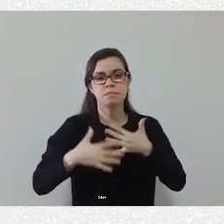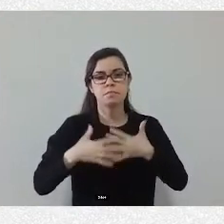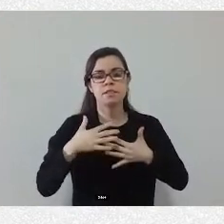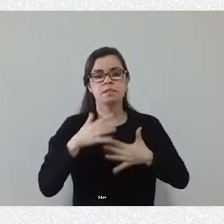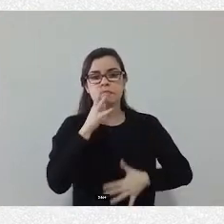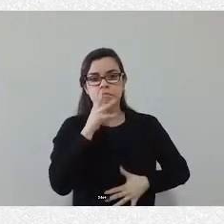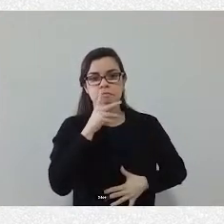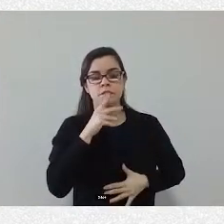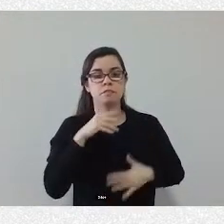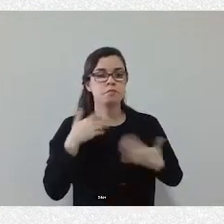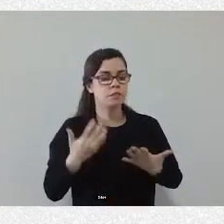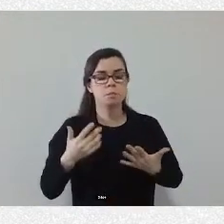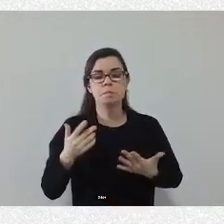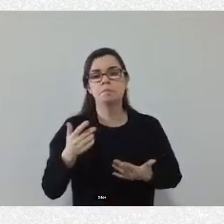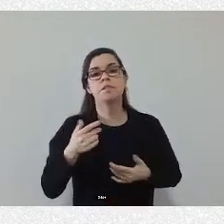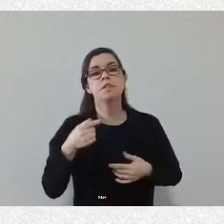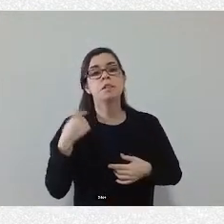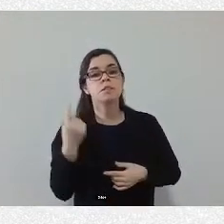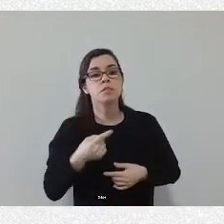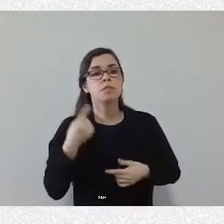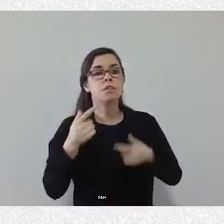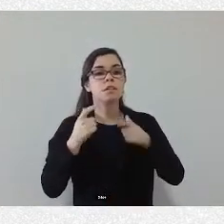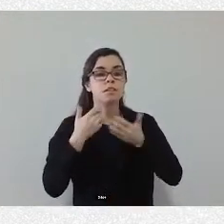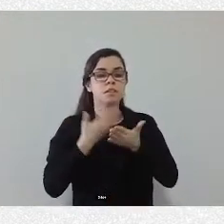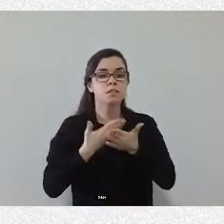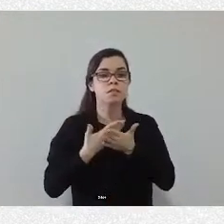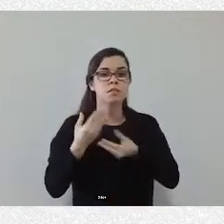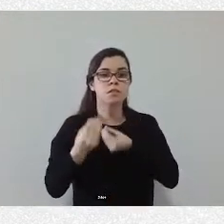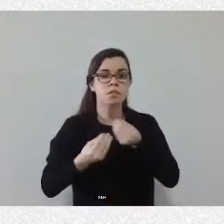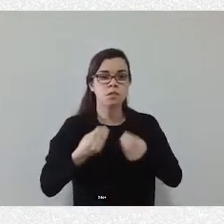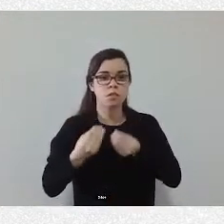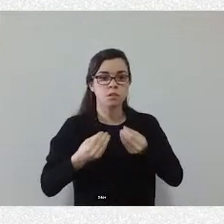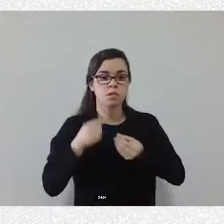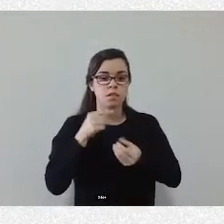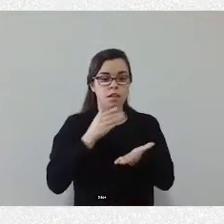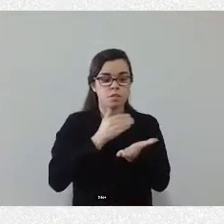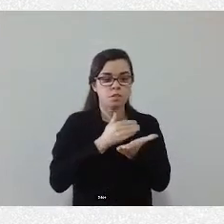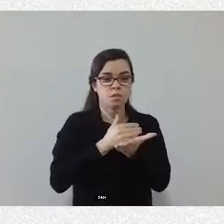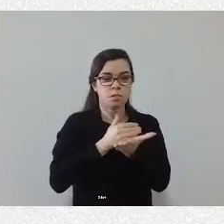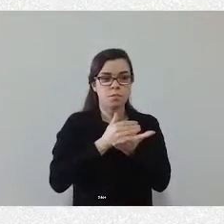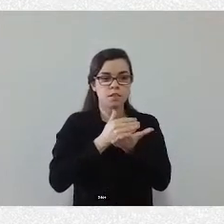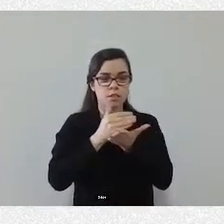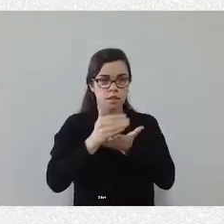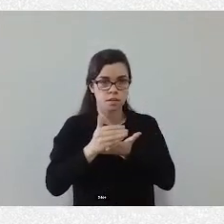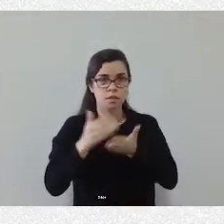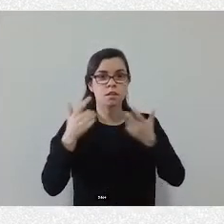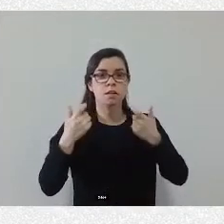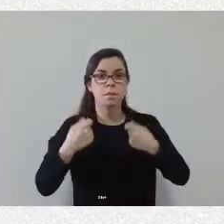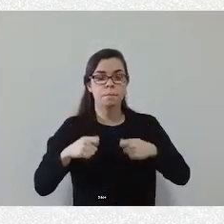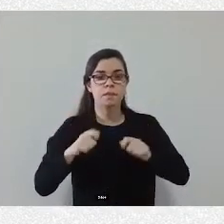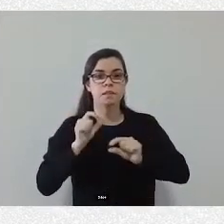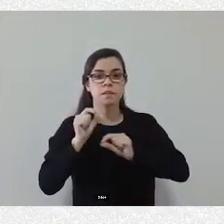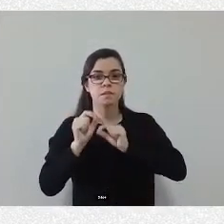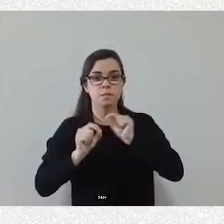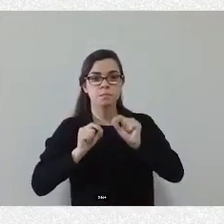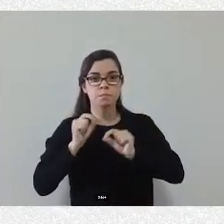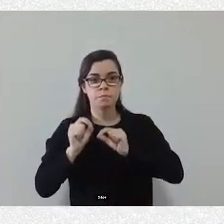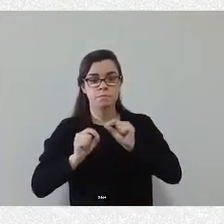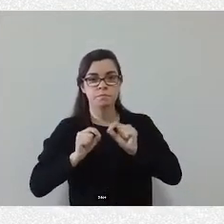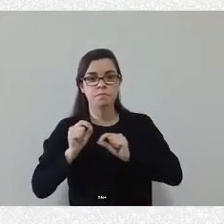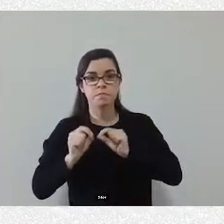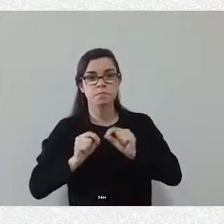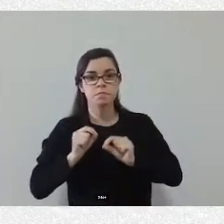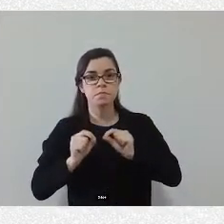para que o estudo ocorra. O estudo, para iniciar, ele está dependendo, né, da finalização de